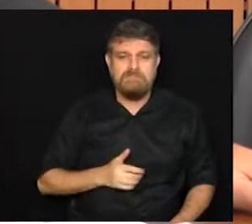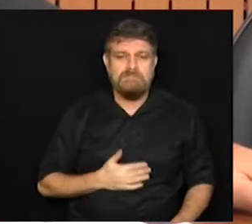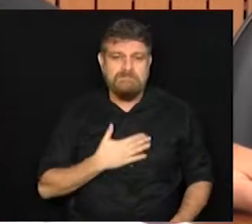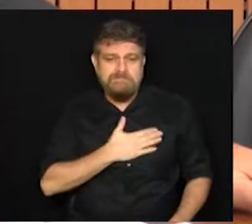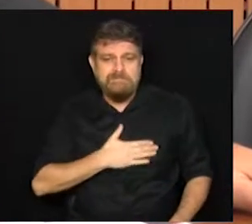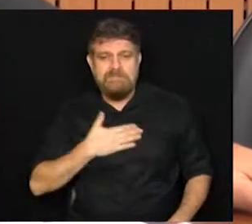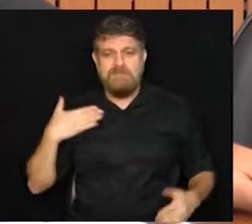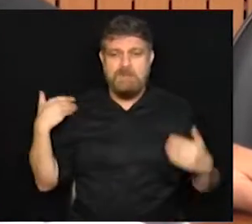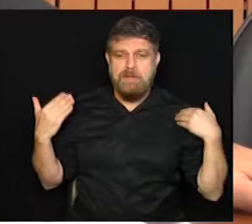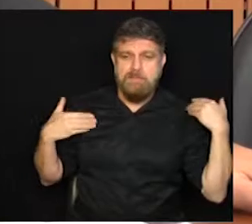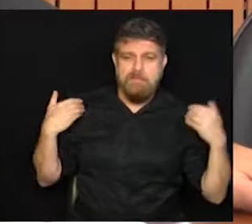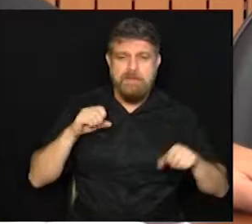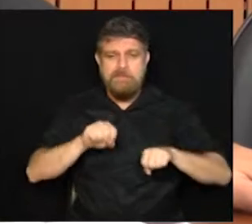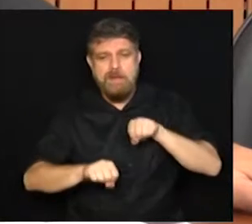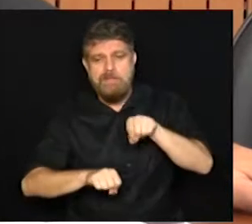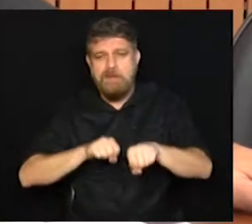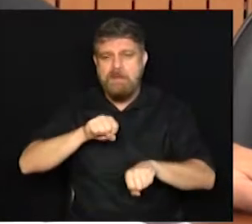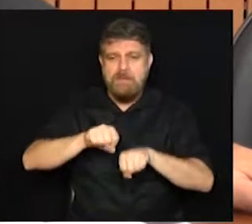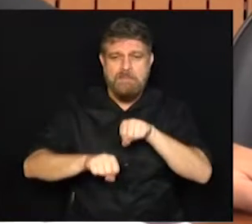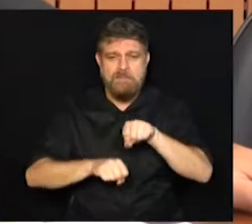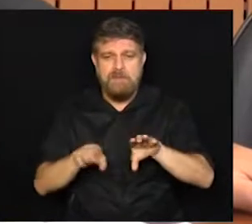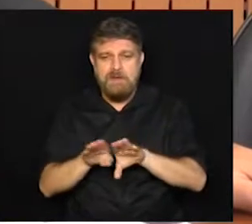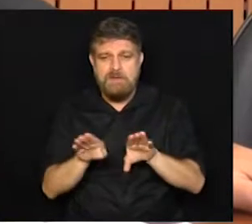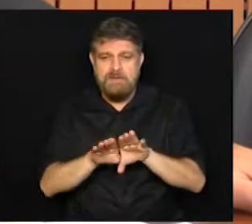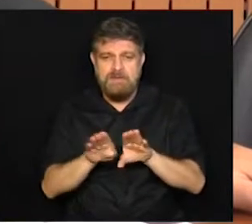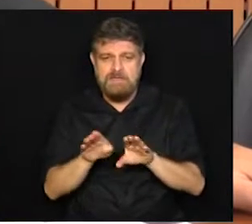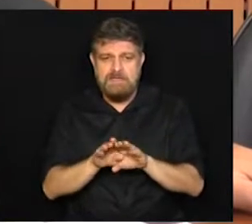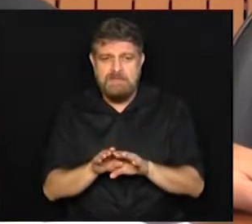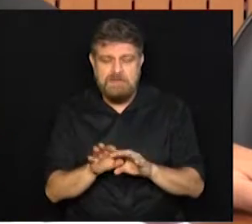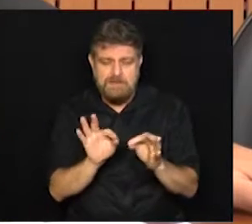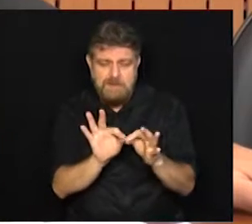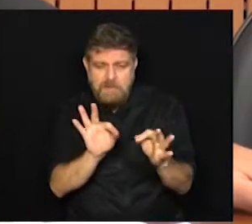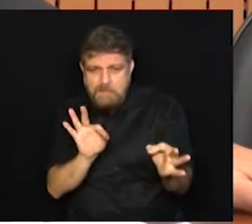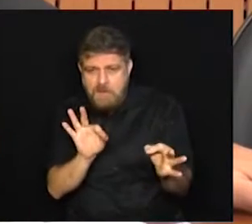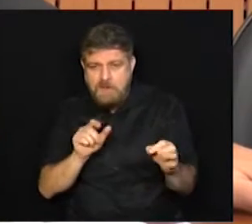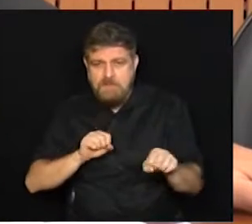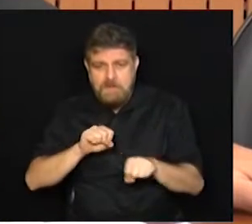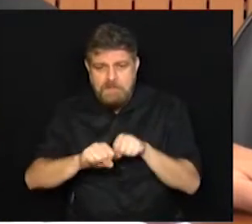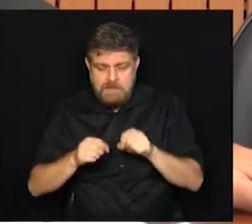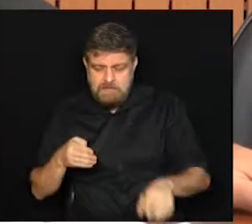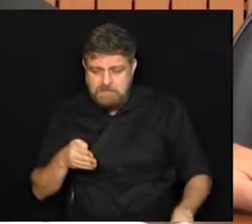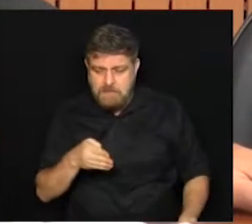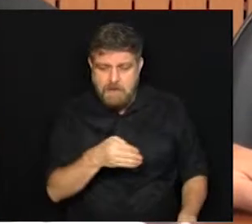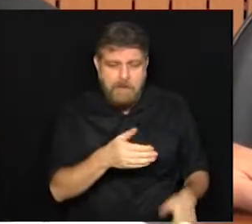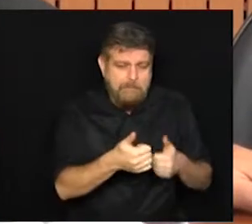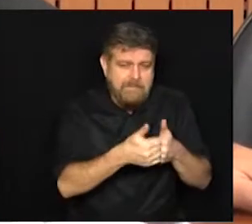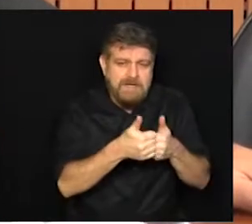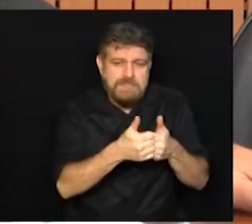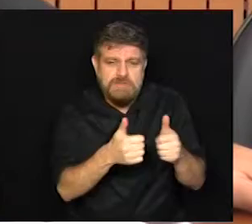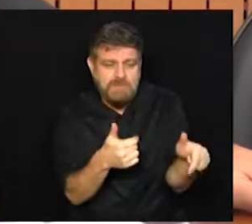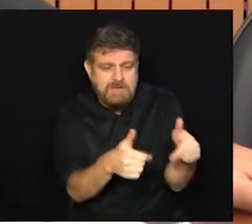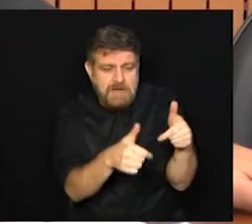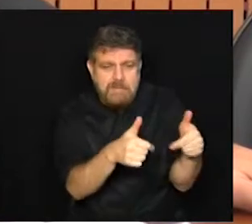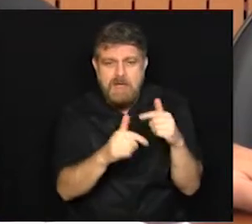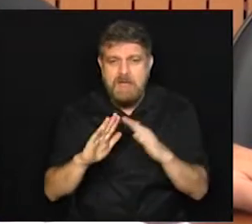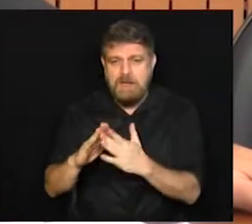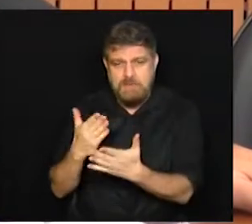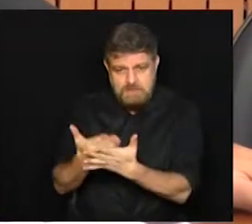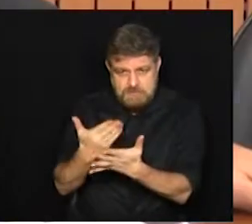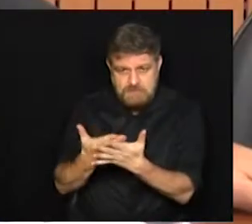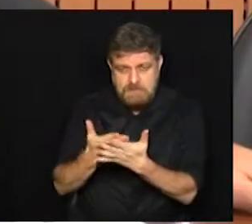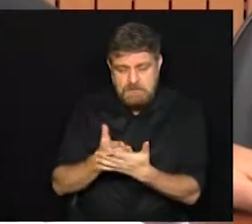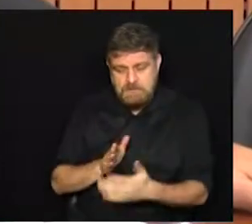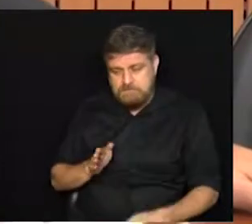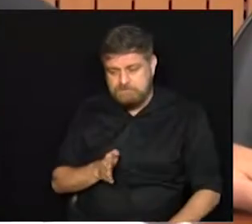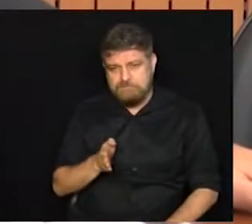também facilitar pequenas locomoções para o trabalho, para o estudo, para negócios, E, obviamente,